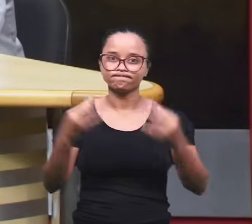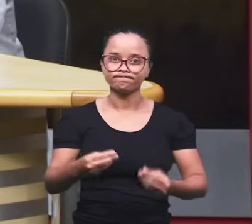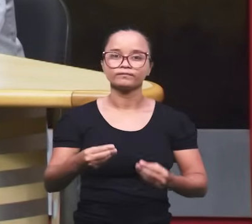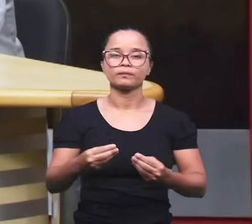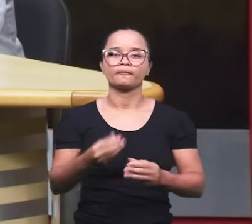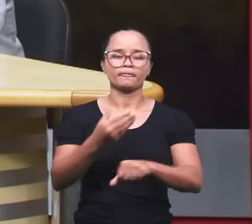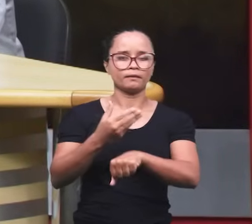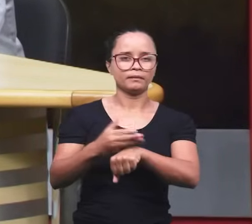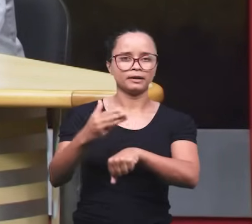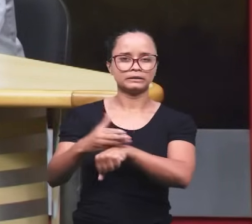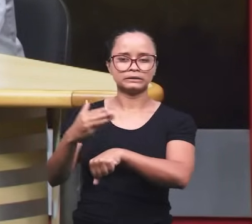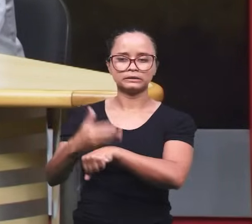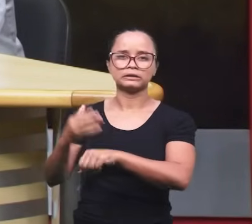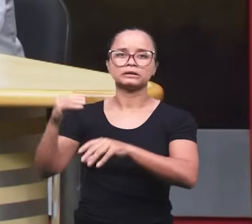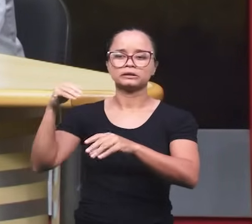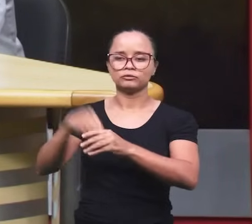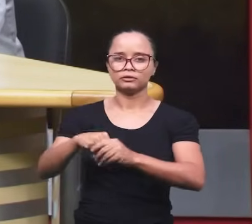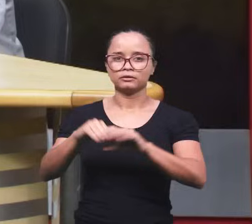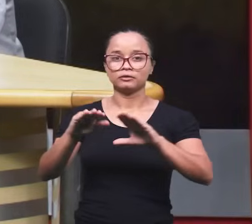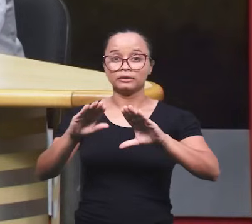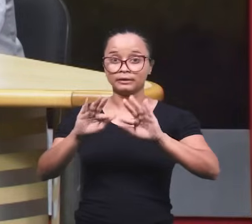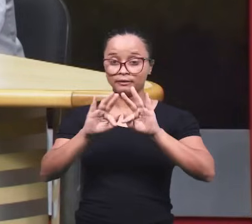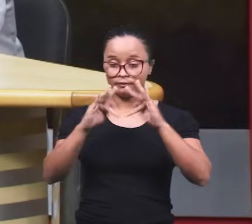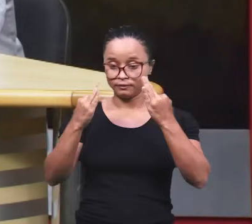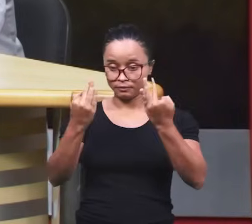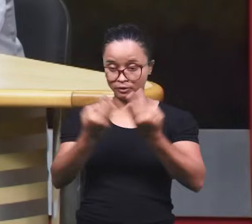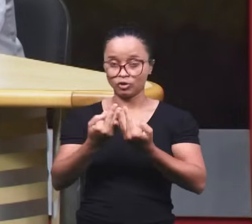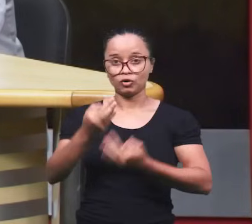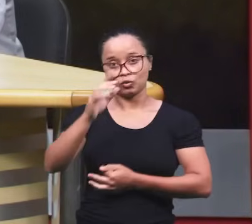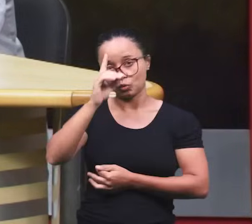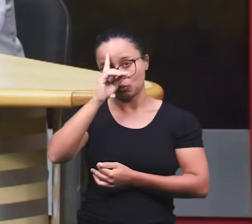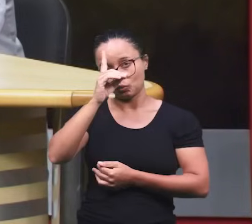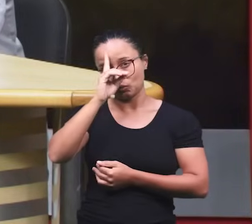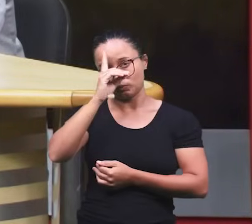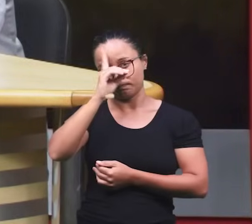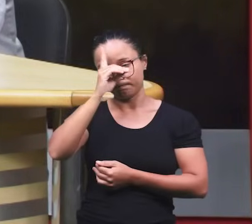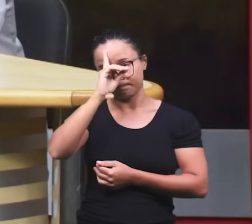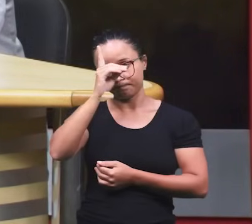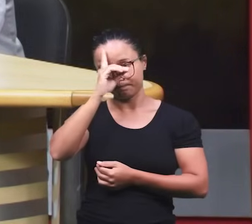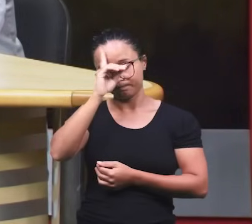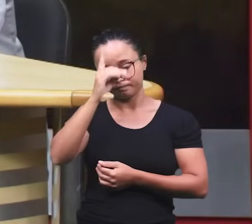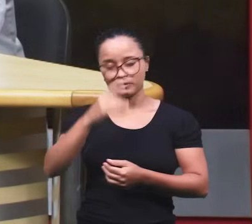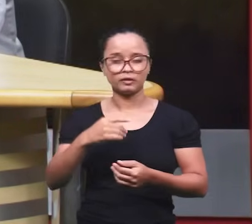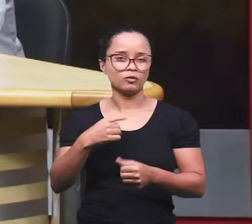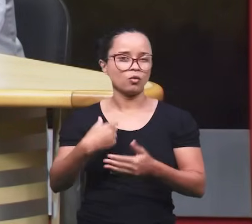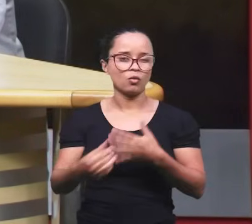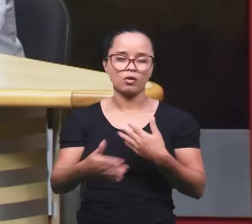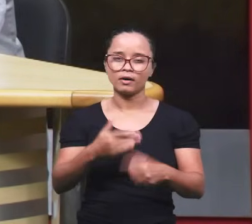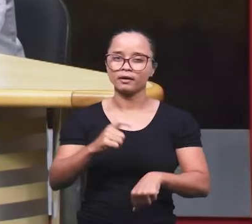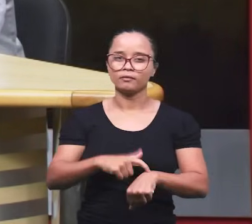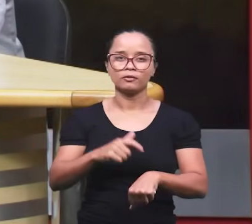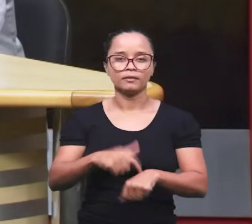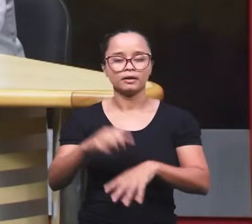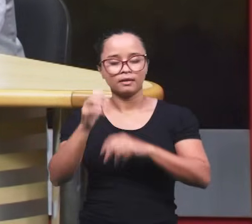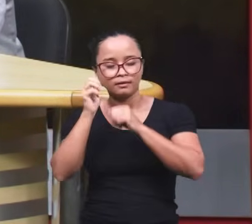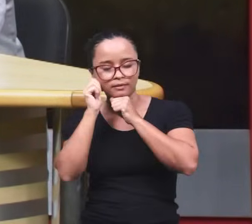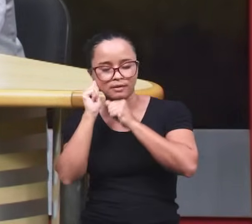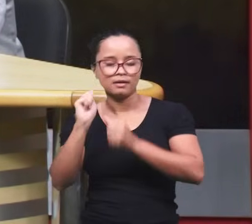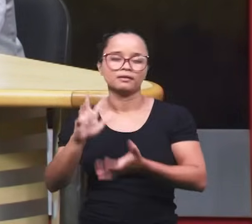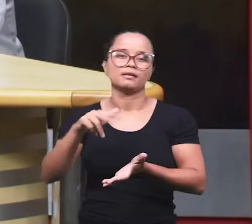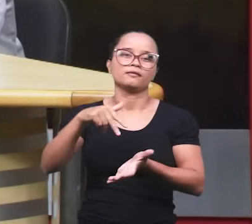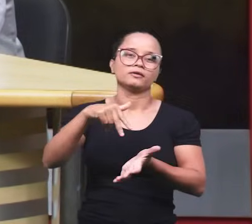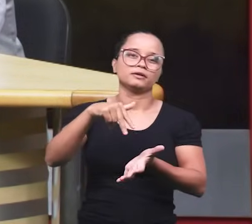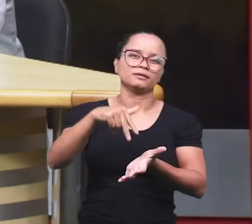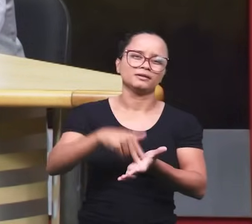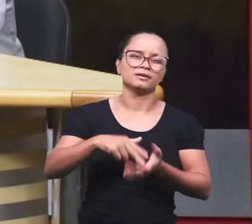sendo posta em prática no lar na família continuamente deitando levantando andando